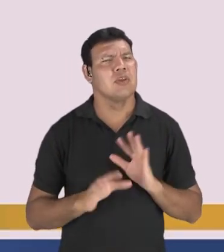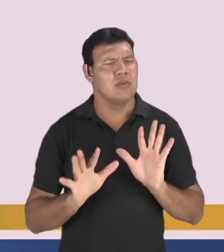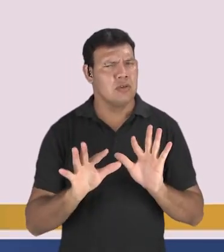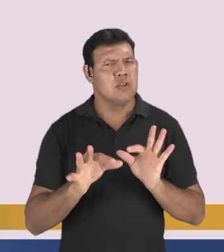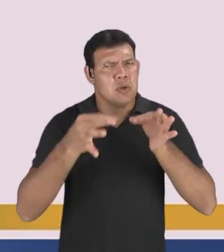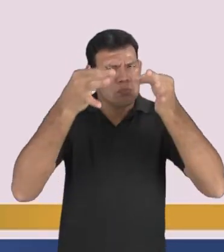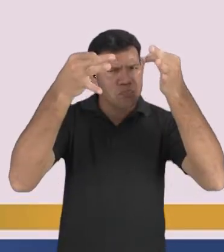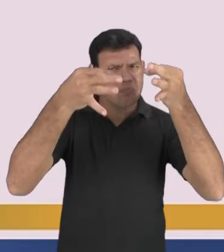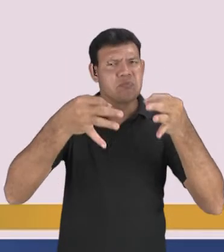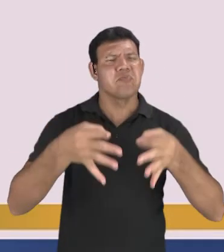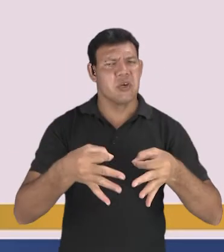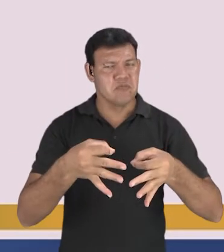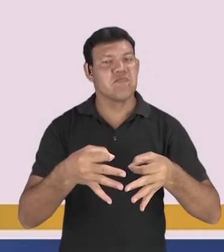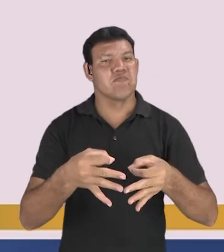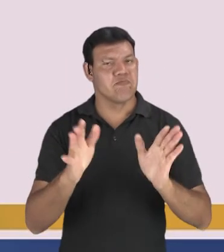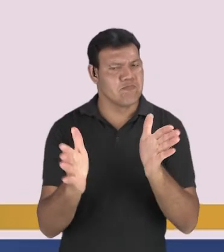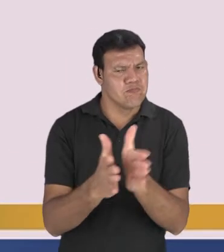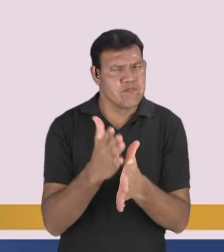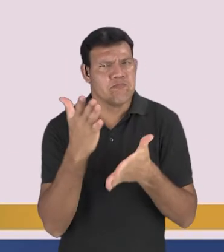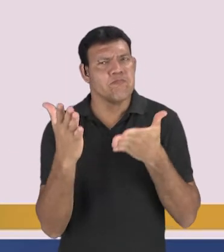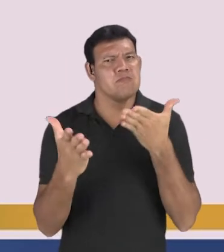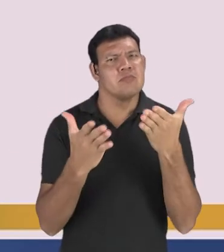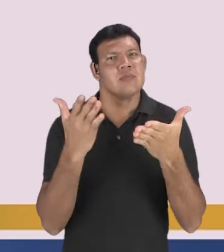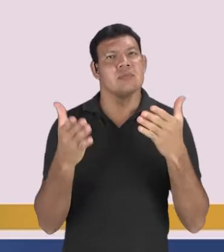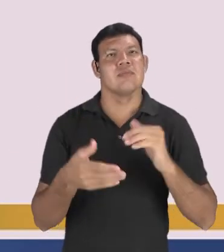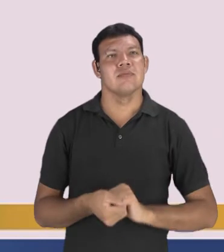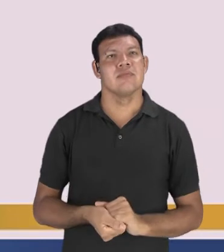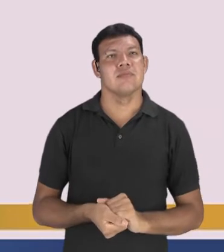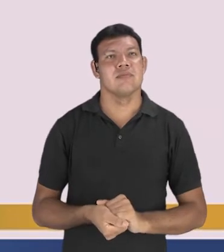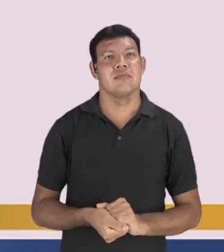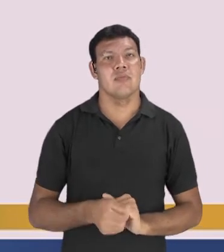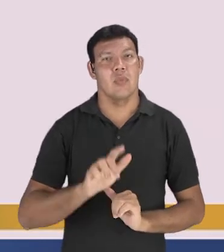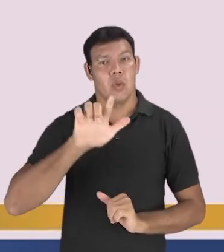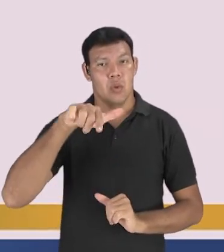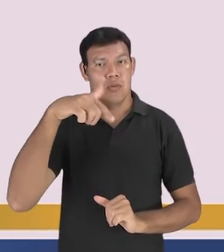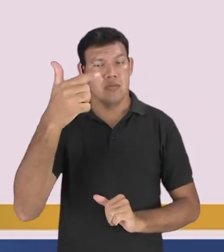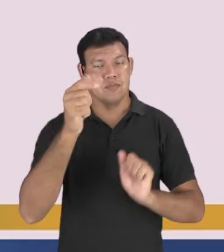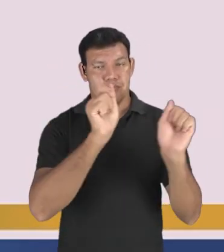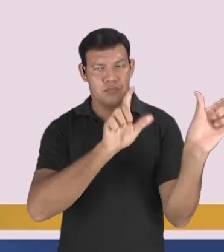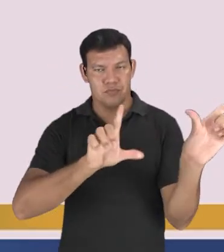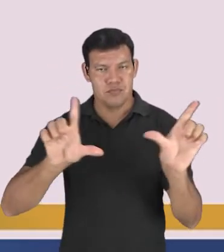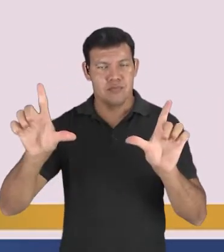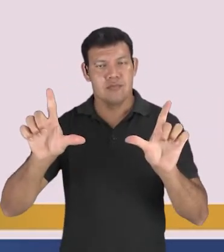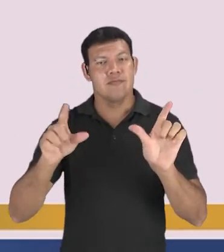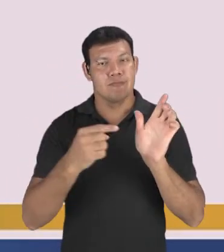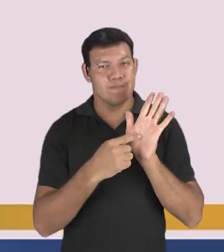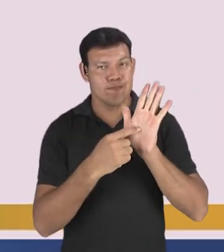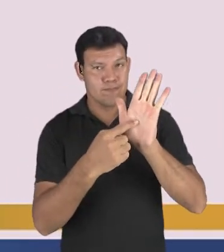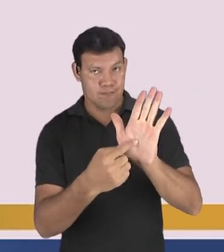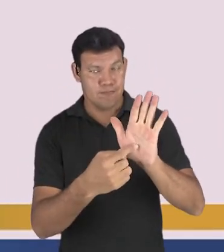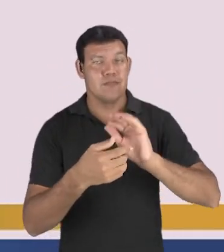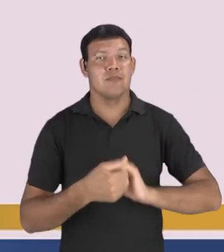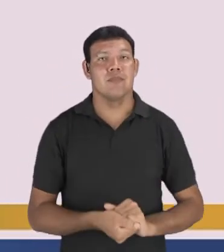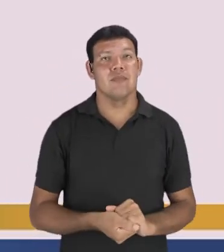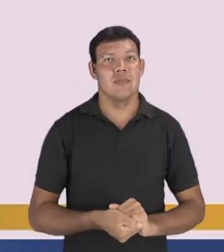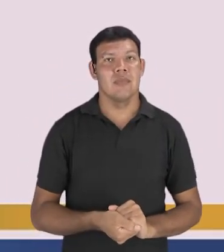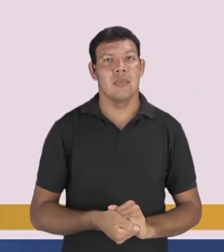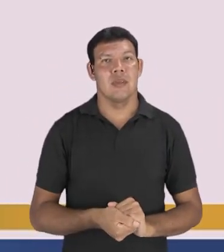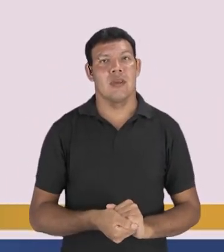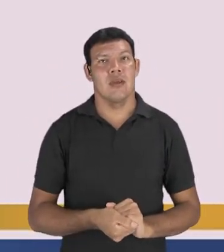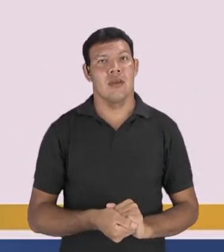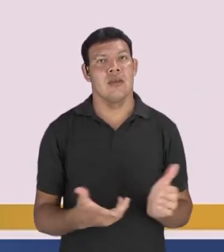IPHAN. Então, em nenhum outro canto do planeta, ninguém pode pegar esse tipo de padrão cultural dos vasos